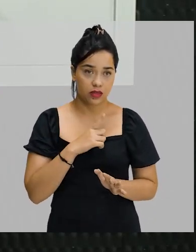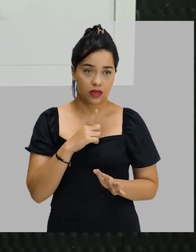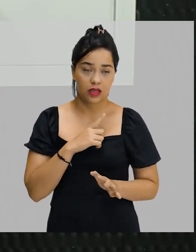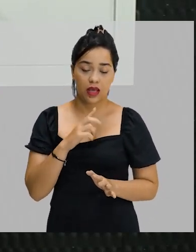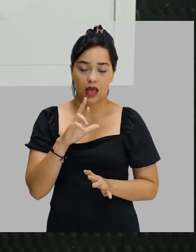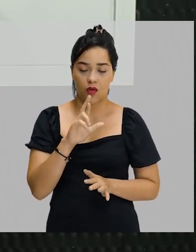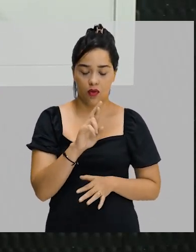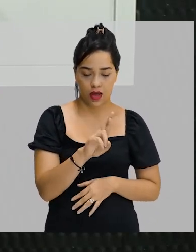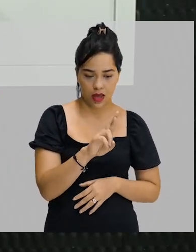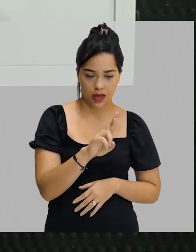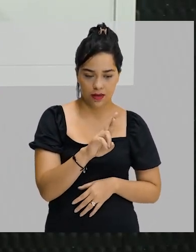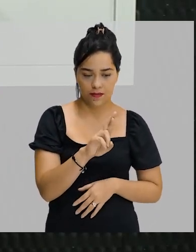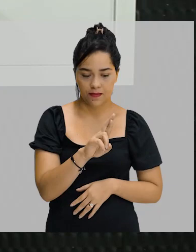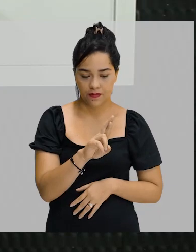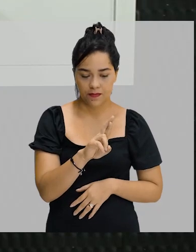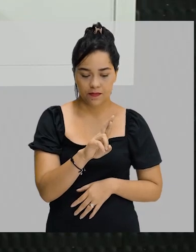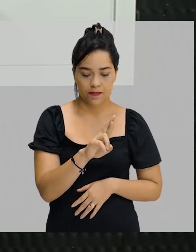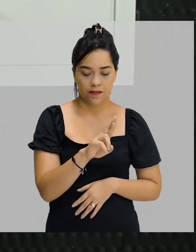ser R